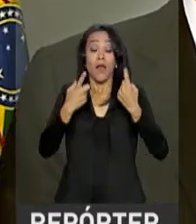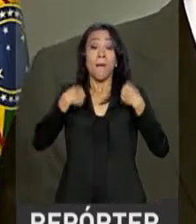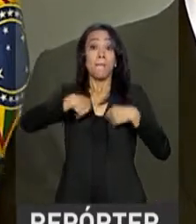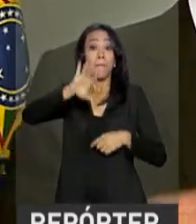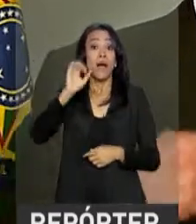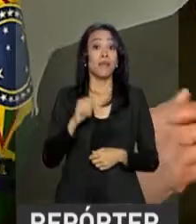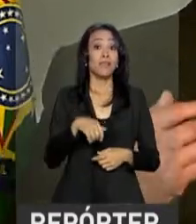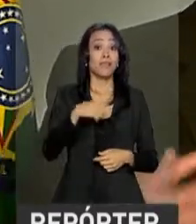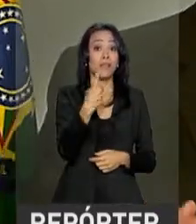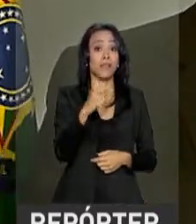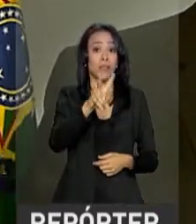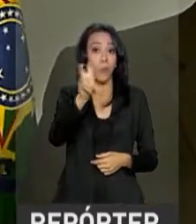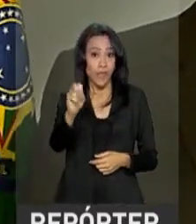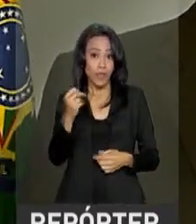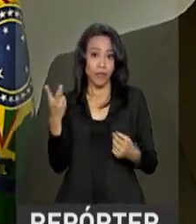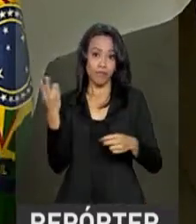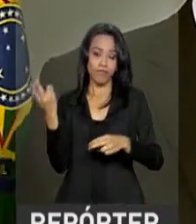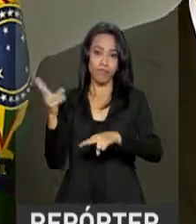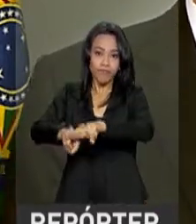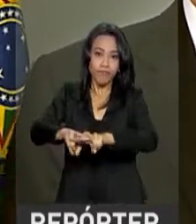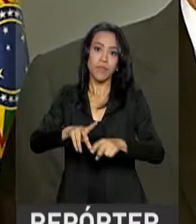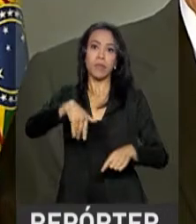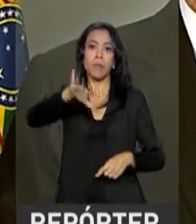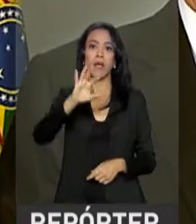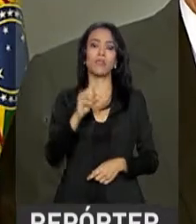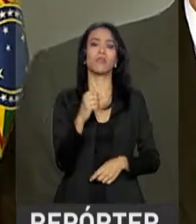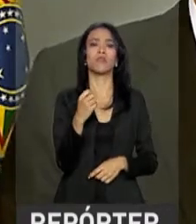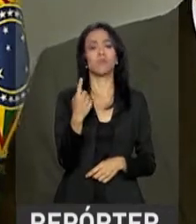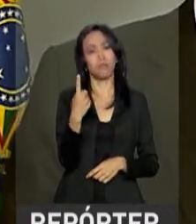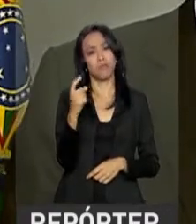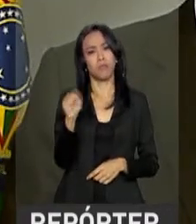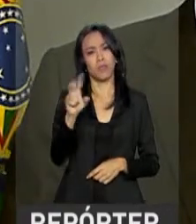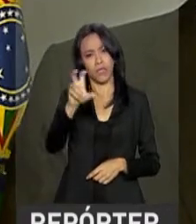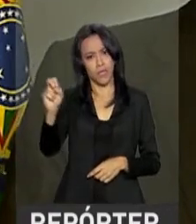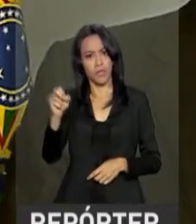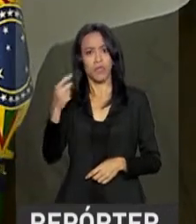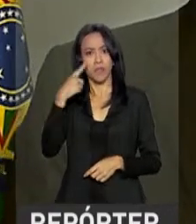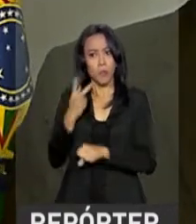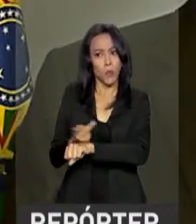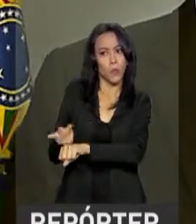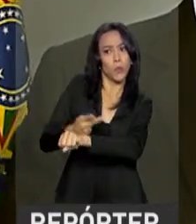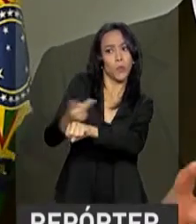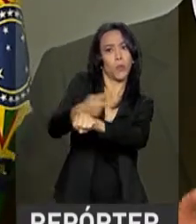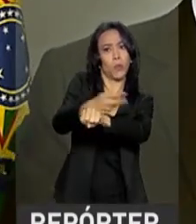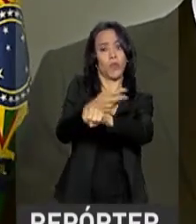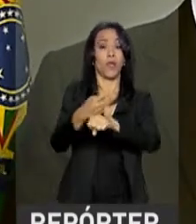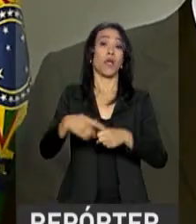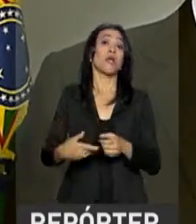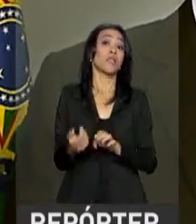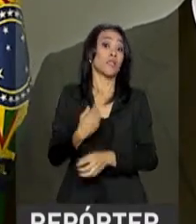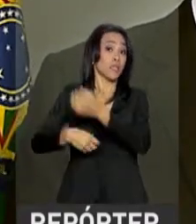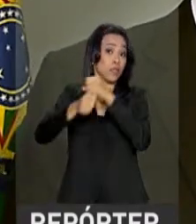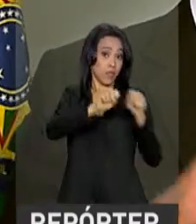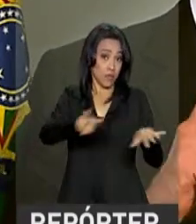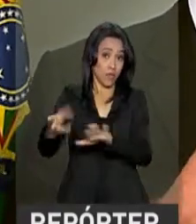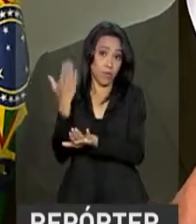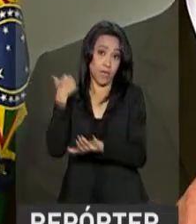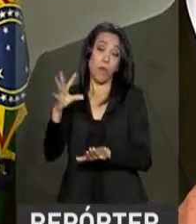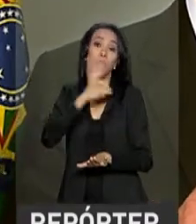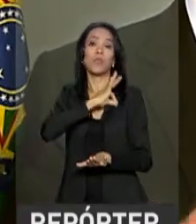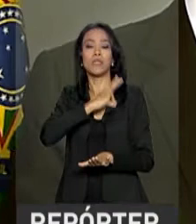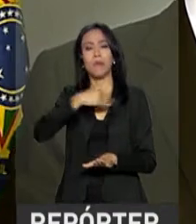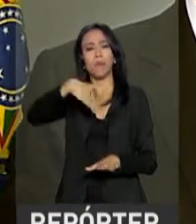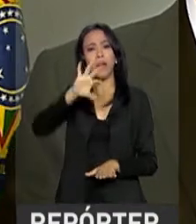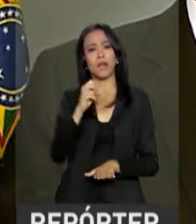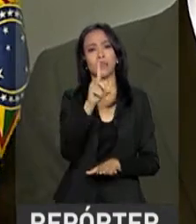além de mais de 500 mandados de busca e apreensão na semana passada há duas semanas atrás operação da polícia militar mas sim